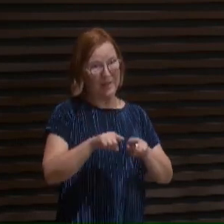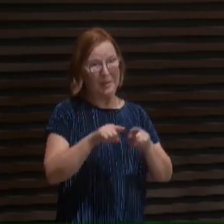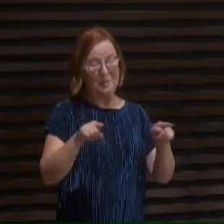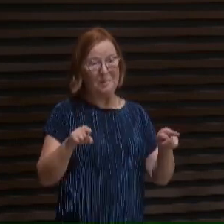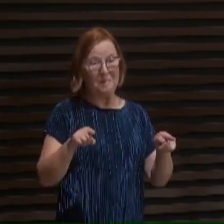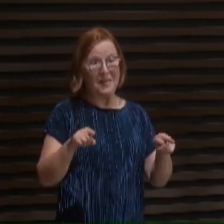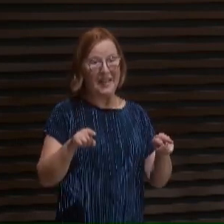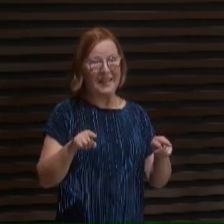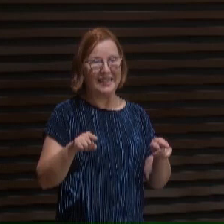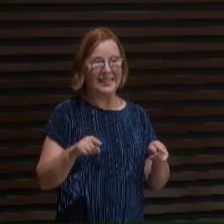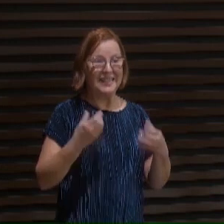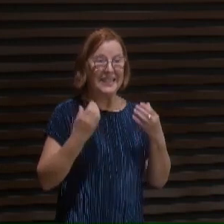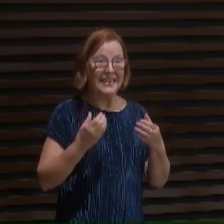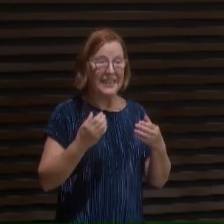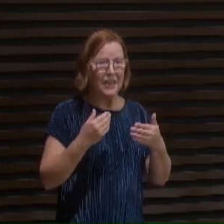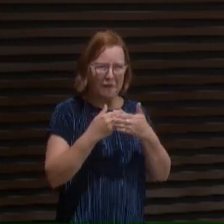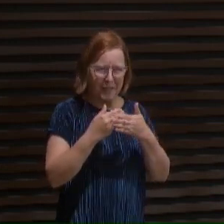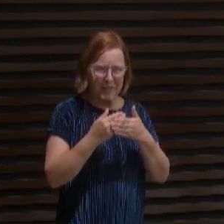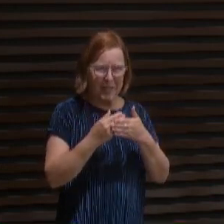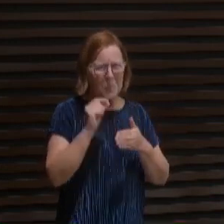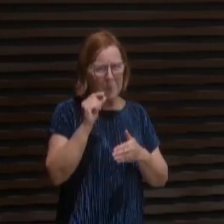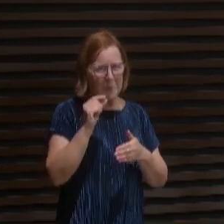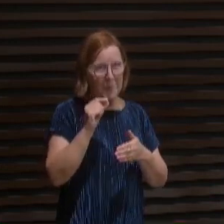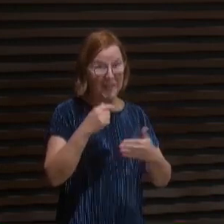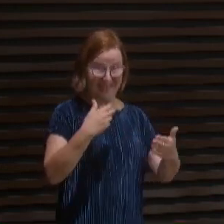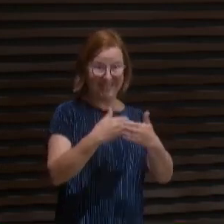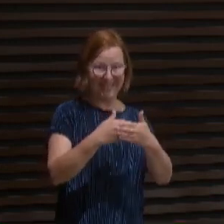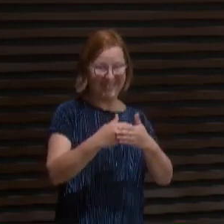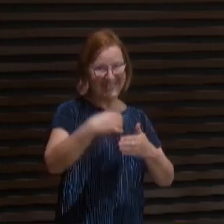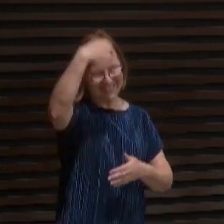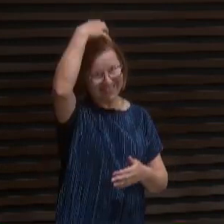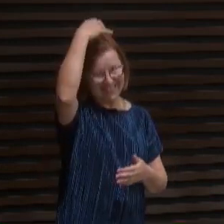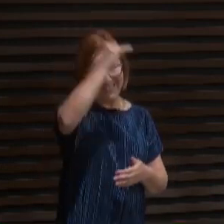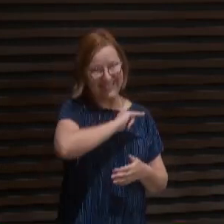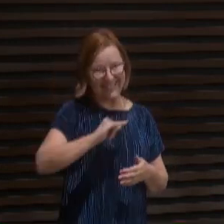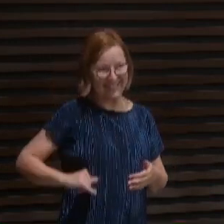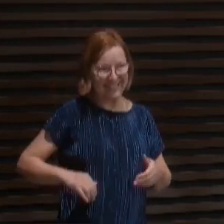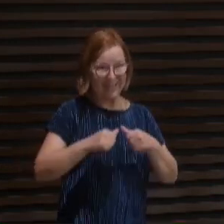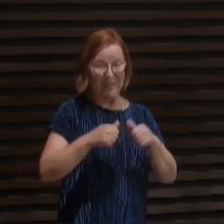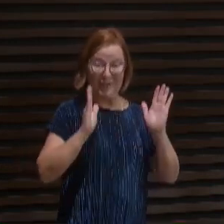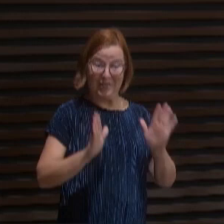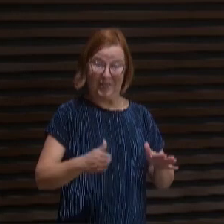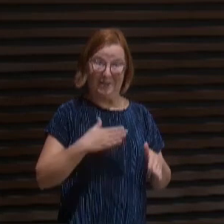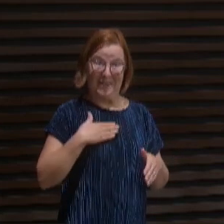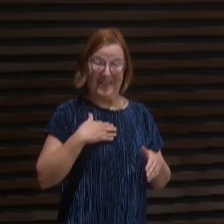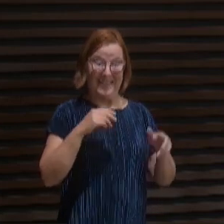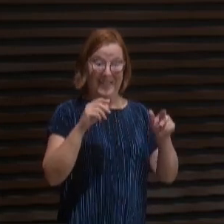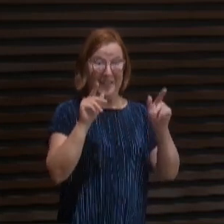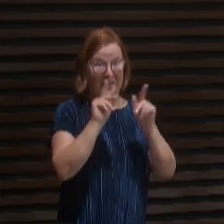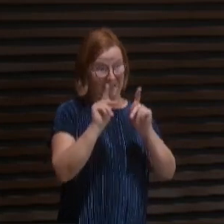a minha oportunidade de ficar pelo menos alguns minutos perto do príncipe Isso já me faz feliz, meu coração